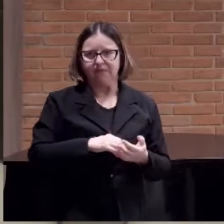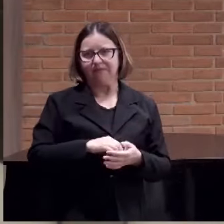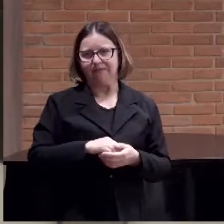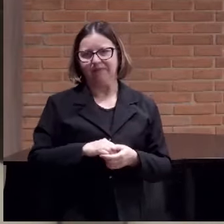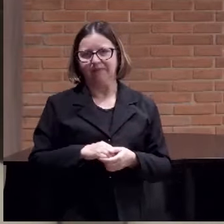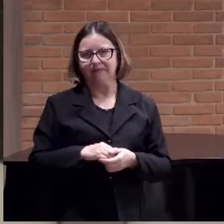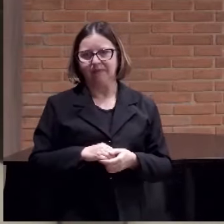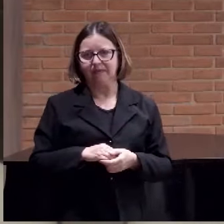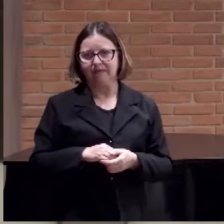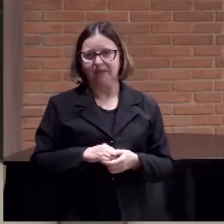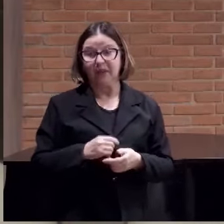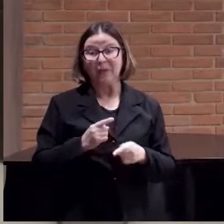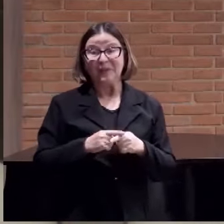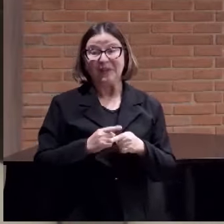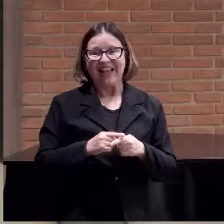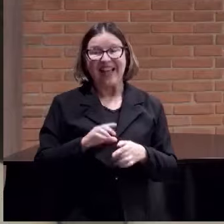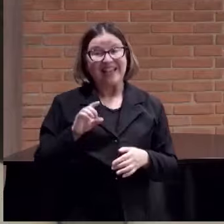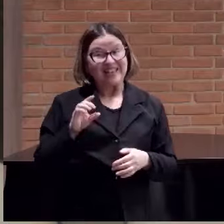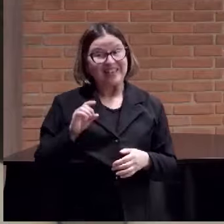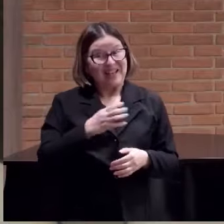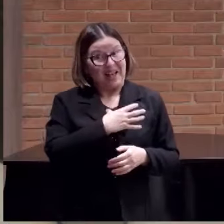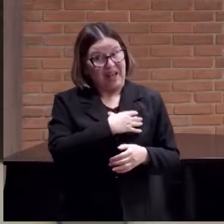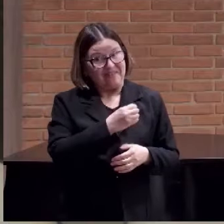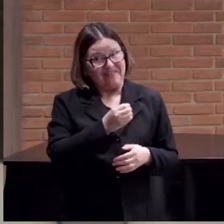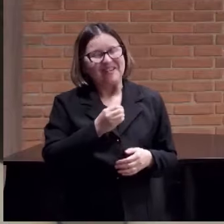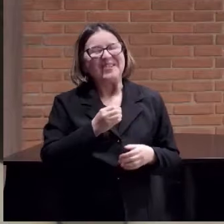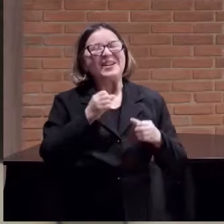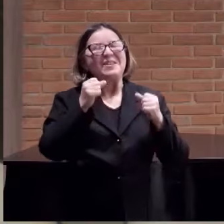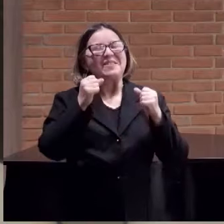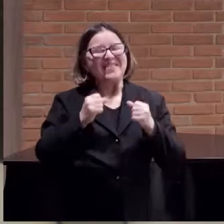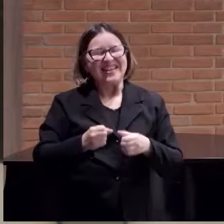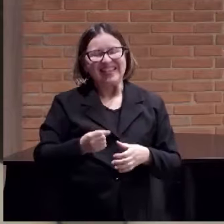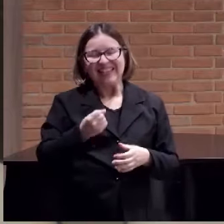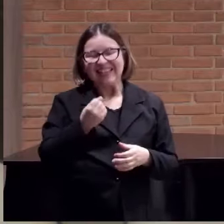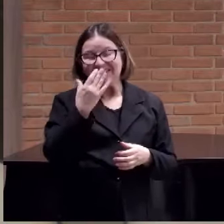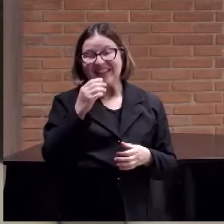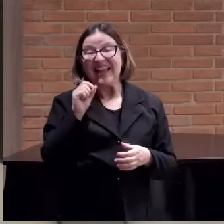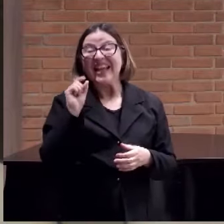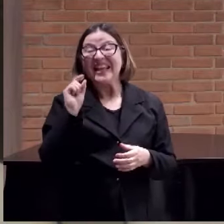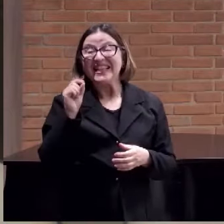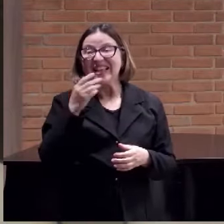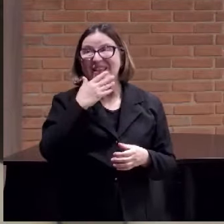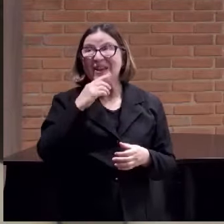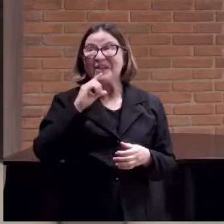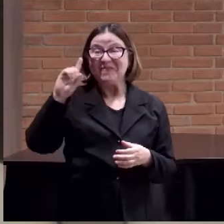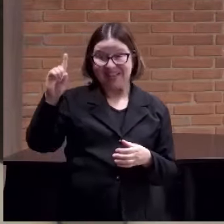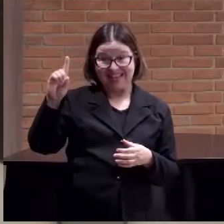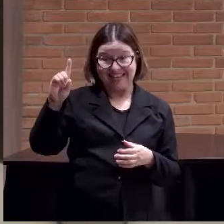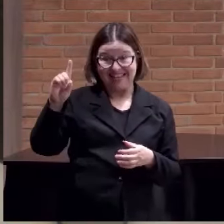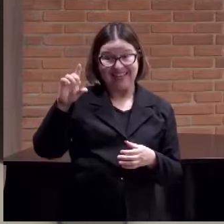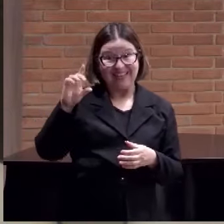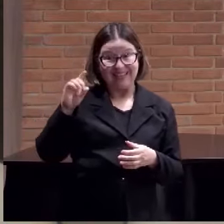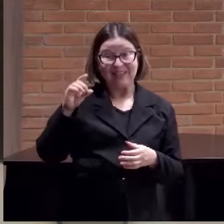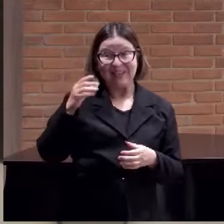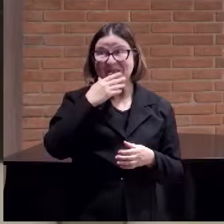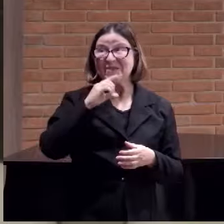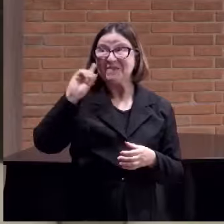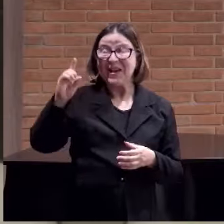Porque só o Filho pode revelar quem é o Pai. E só o Pai pode nos revelar o Filho.